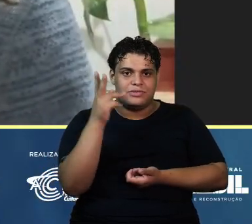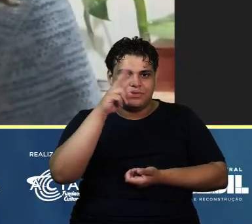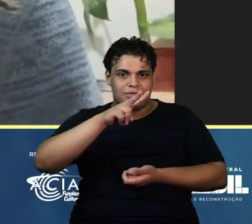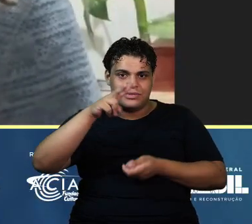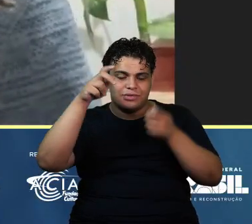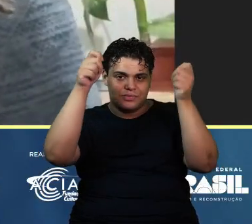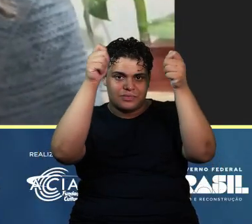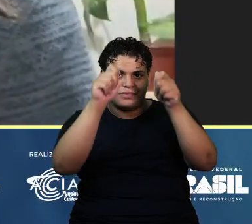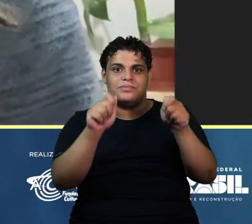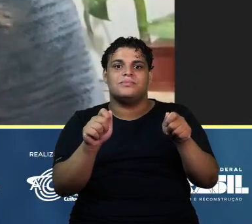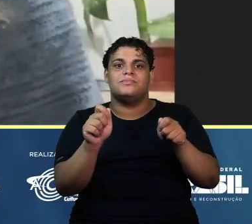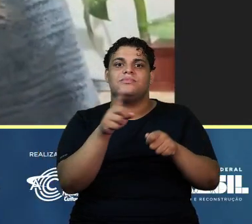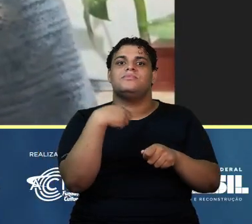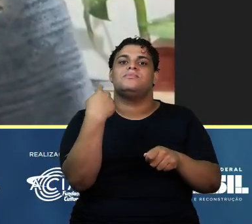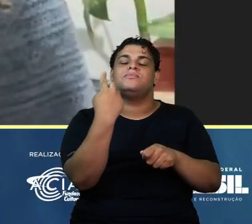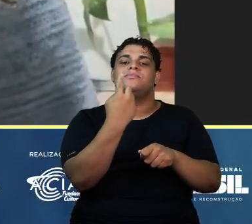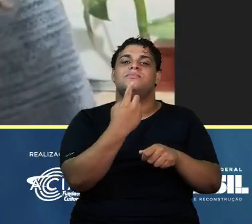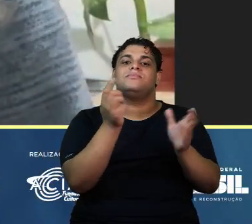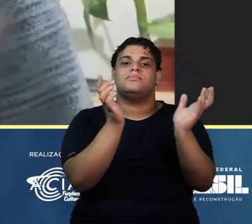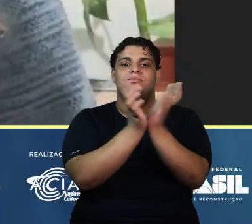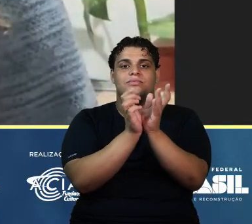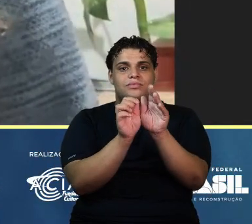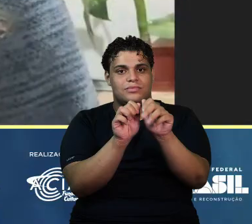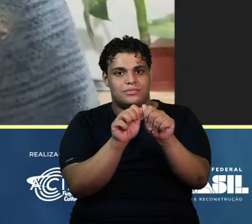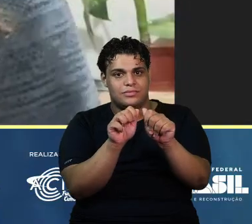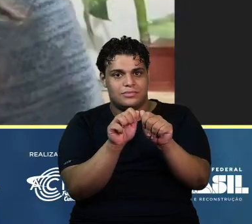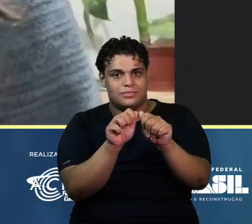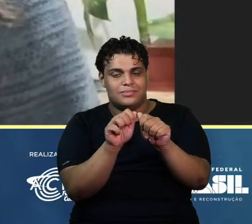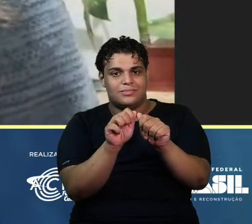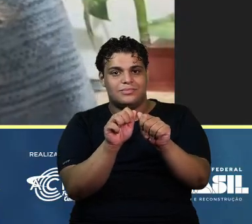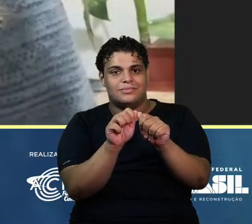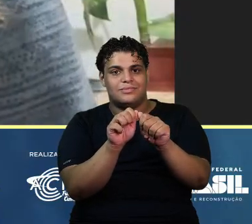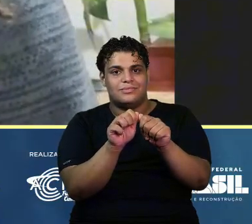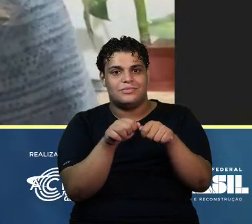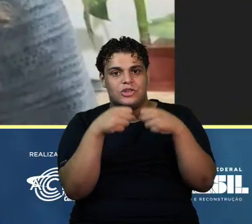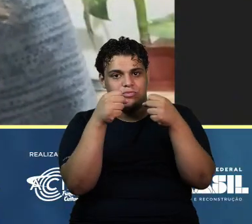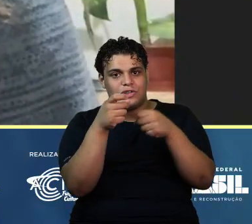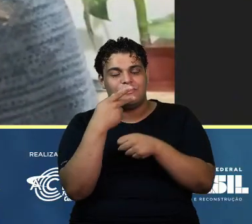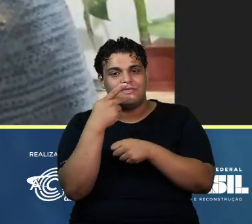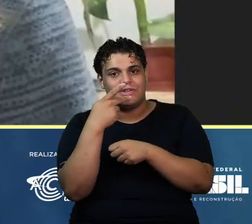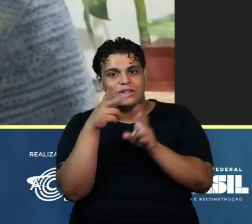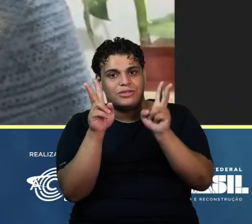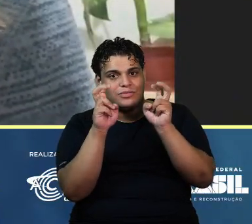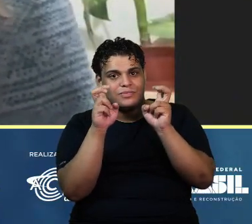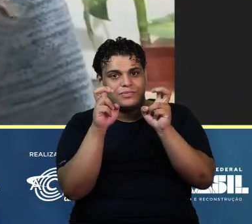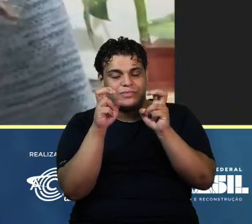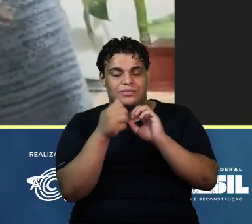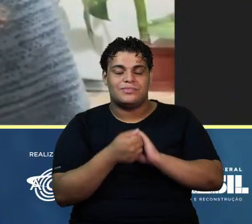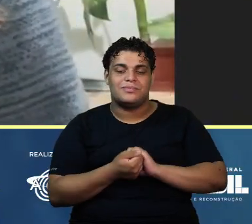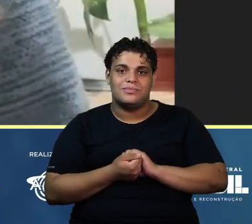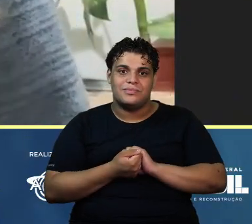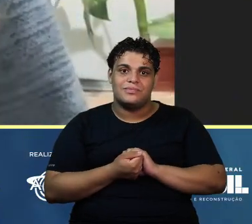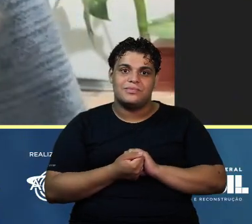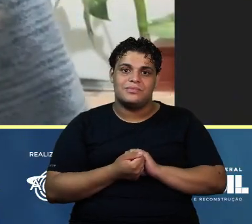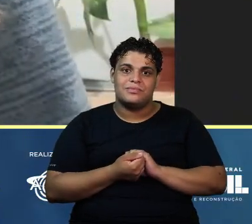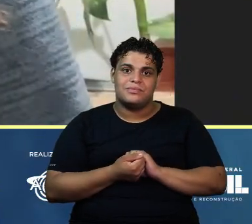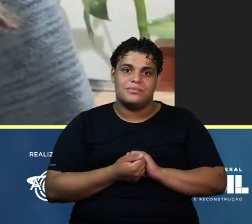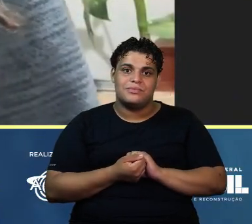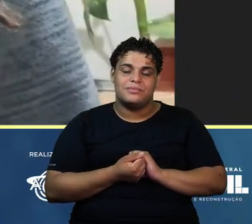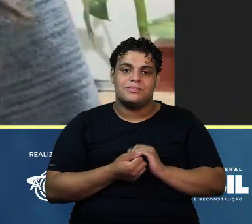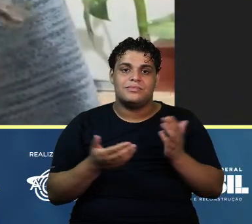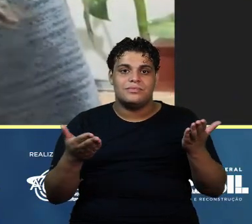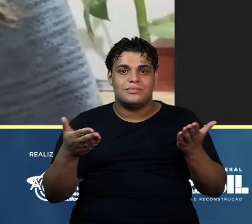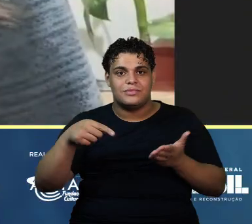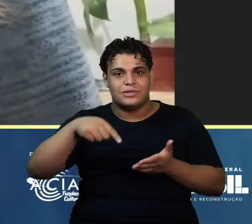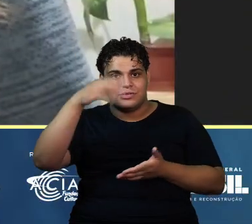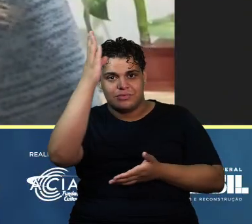artísticas, né, que a nossa organização faz aí para poder falar sobre os assuntos. E aqui no Brasil a gente chama isso